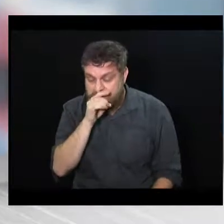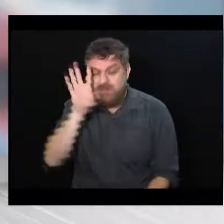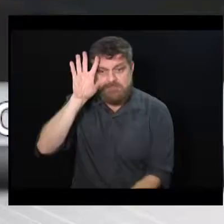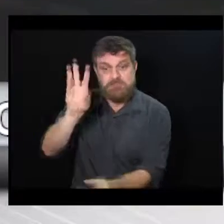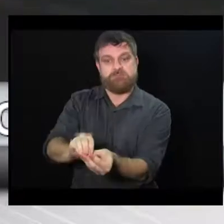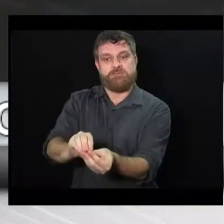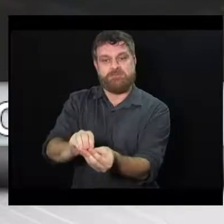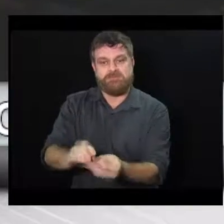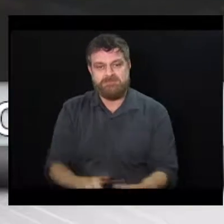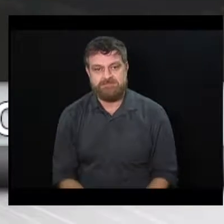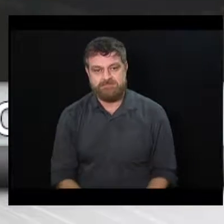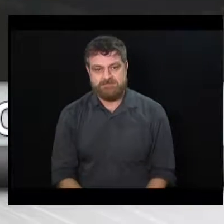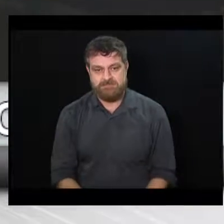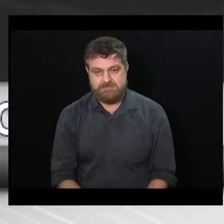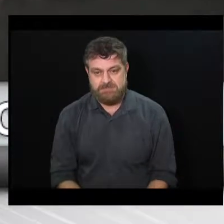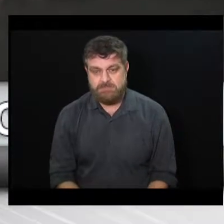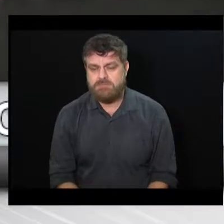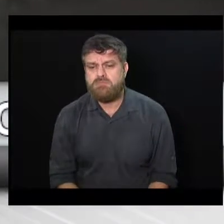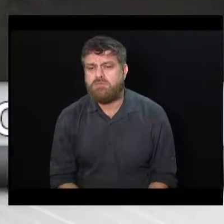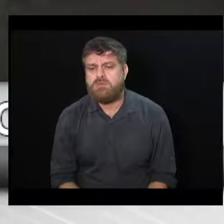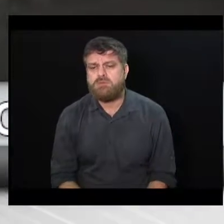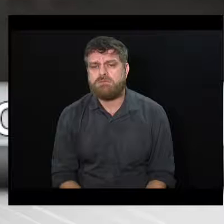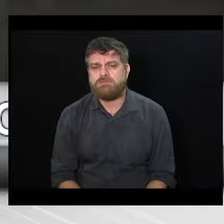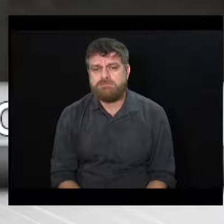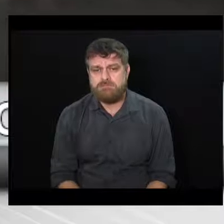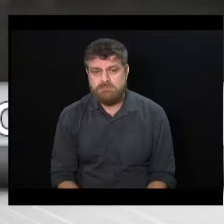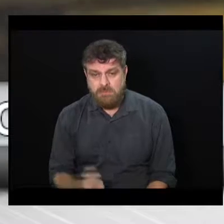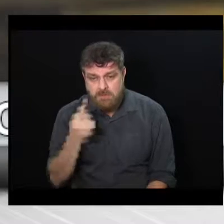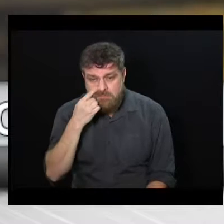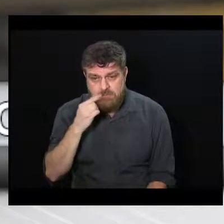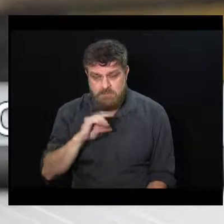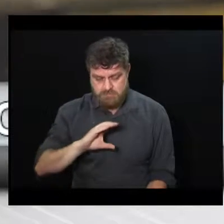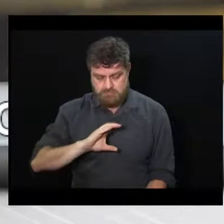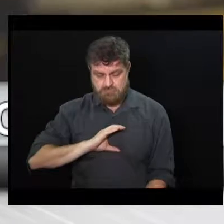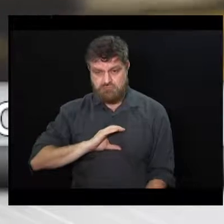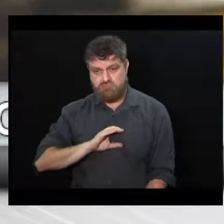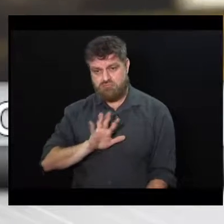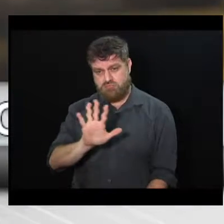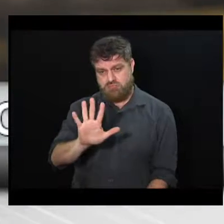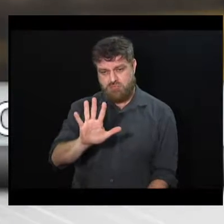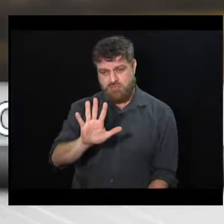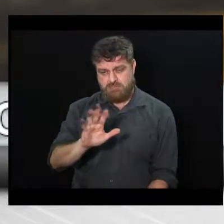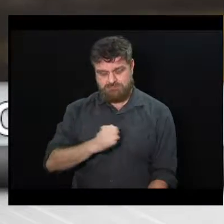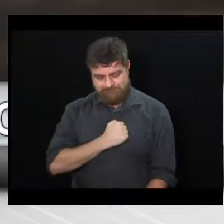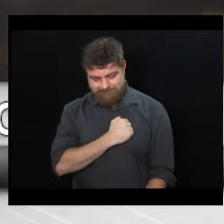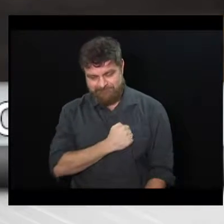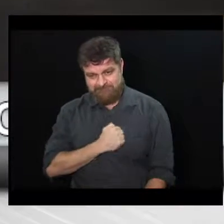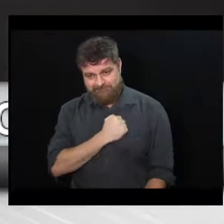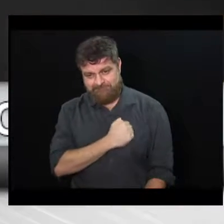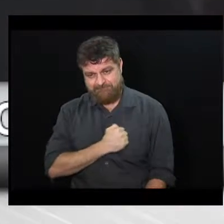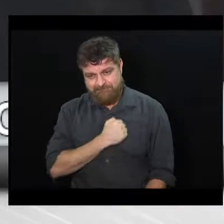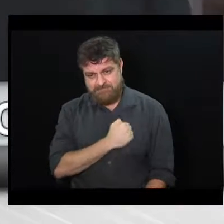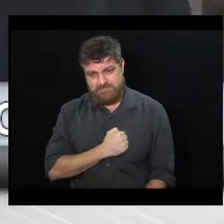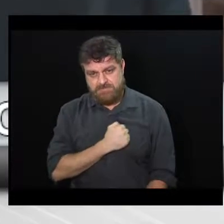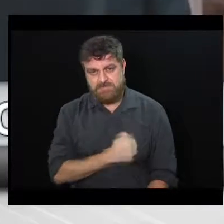ciclo. Aonde eu vou, eu vejo o rosto dele. Eu sinto muita saudade.